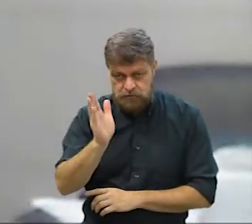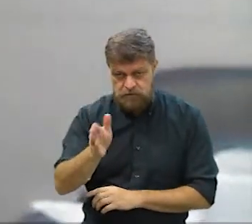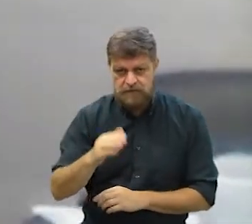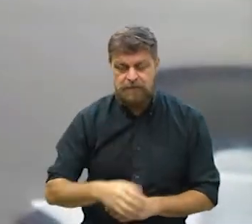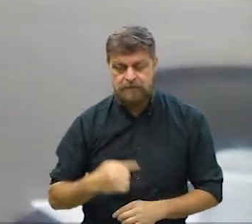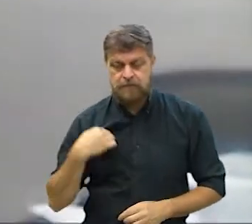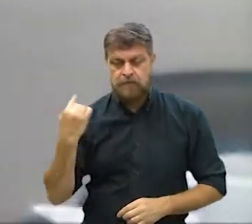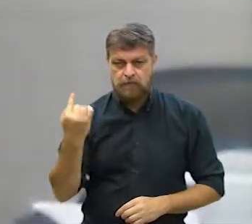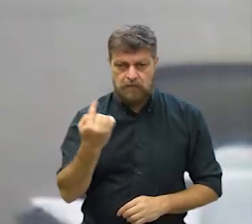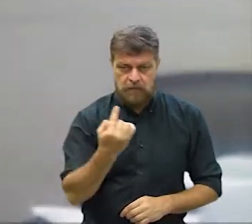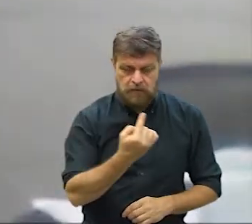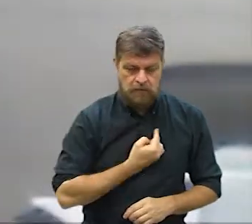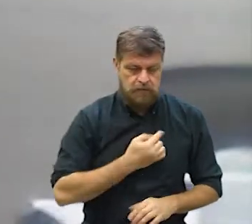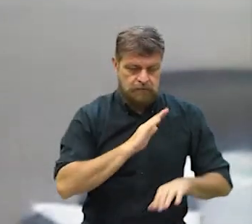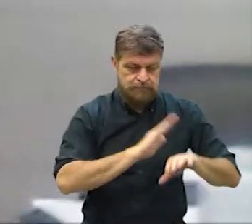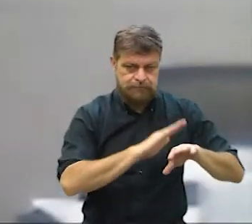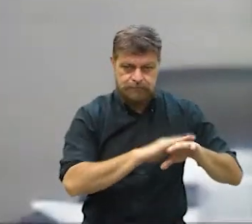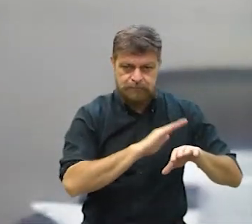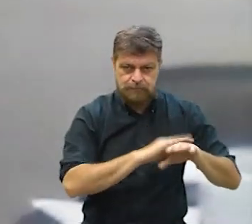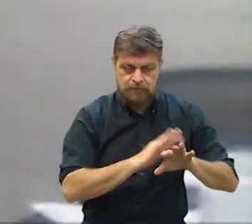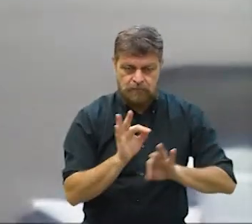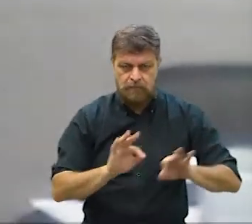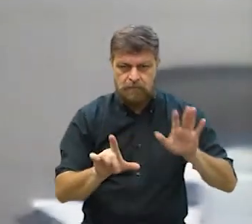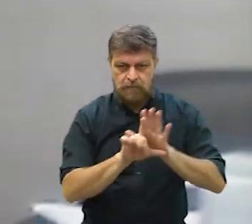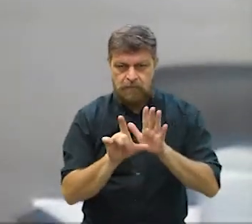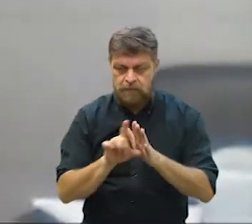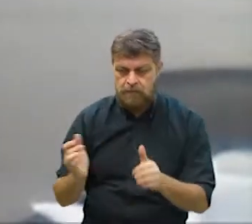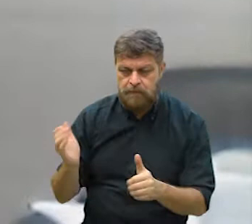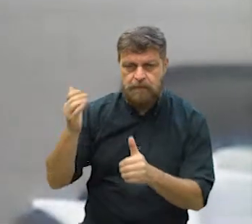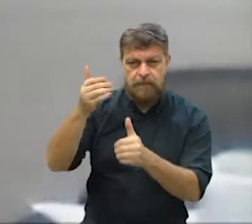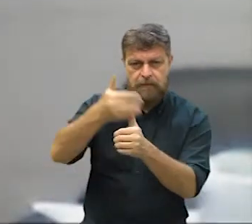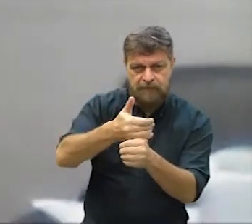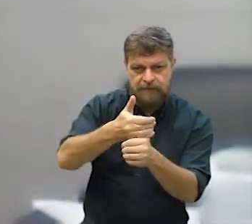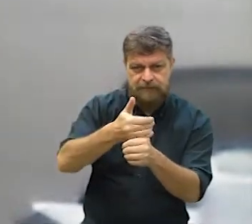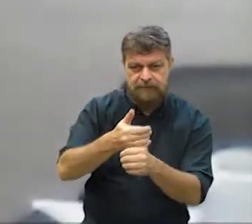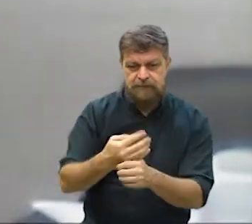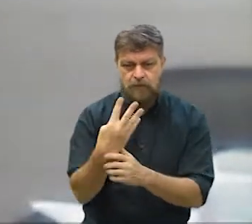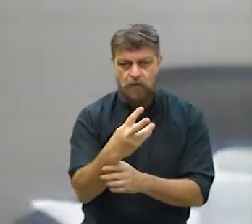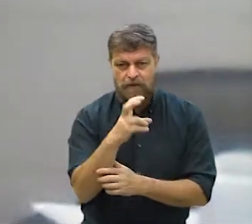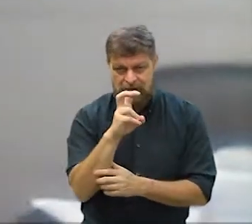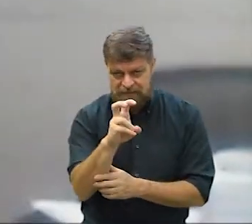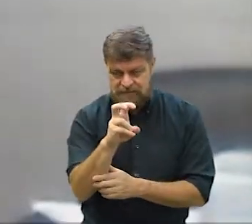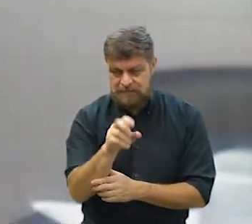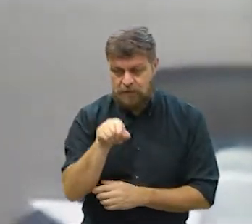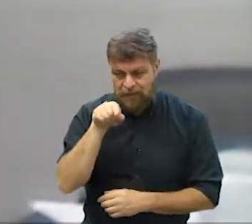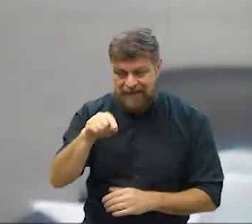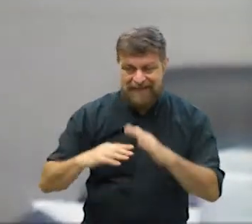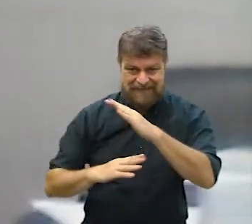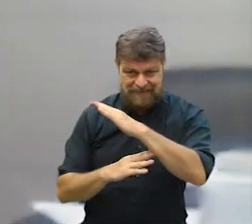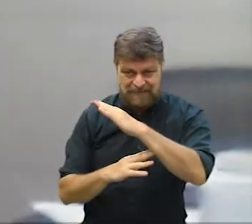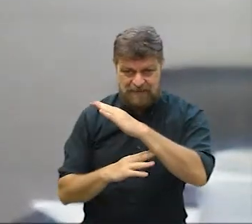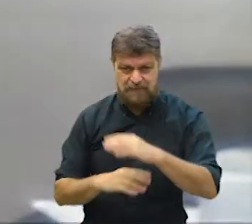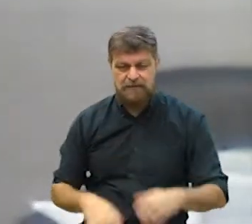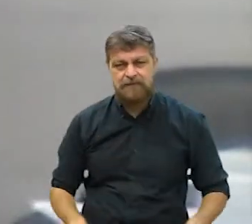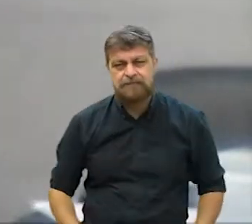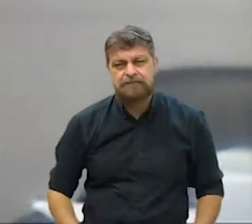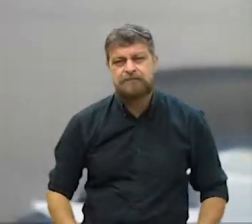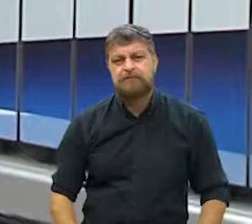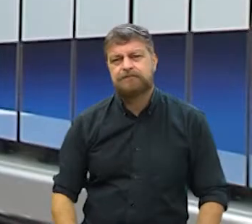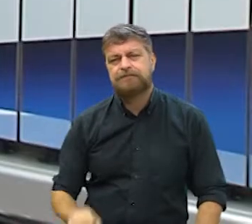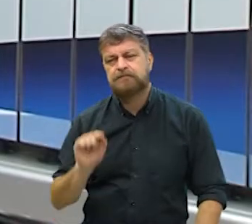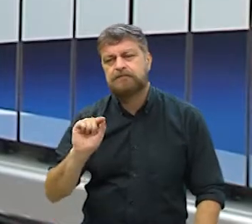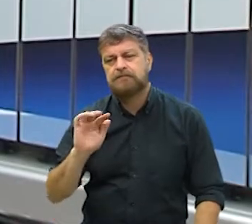lá na Câmara. E agora nós vamos mandar um substitutivo de um projeto 45 que tem lá,